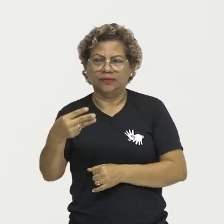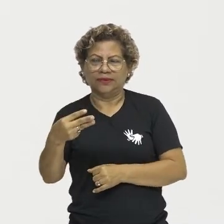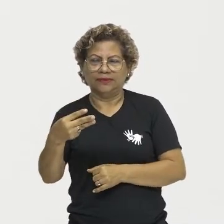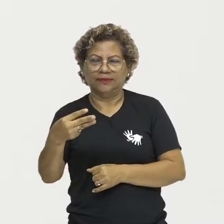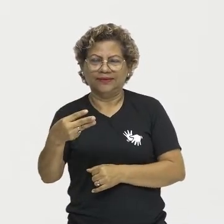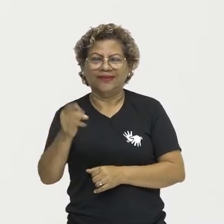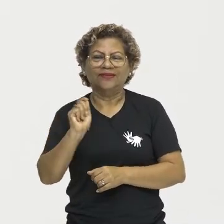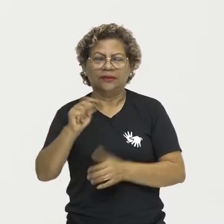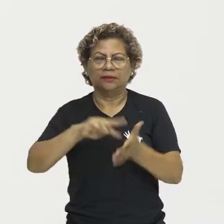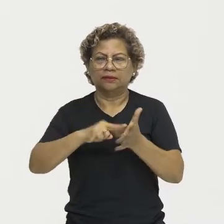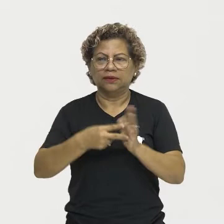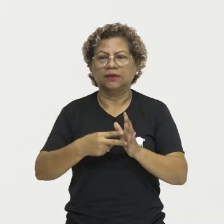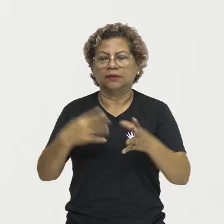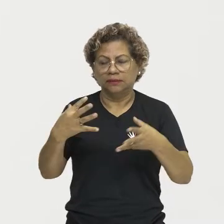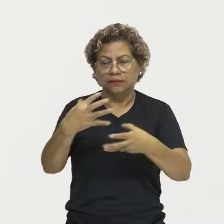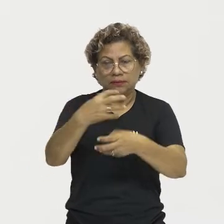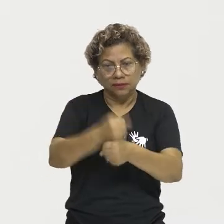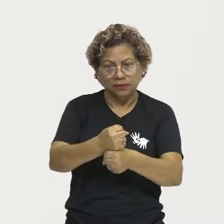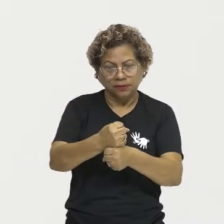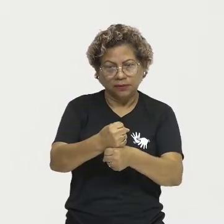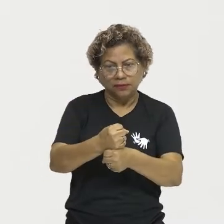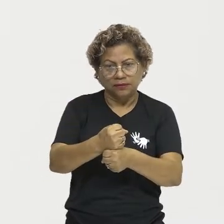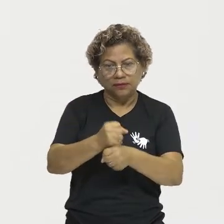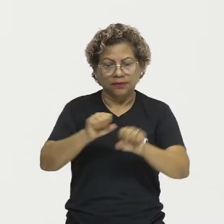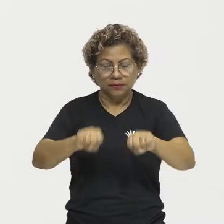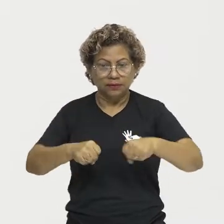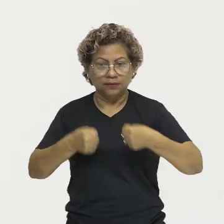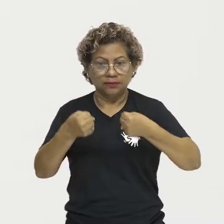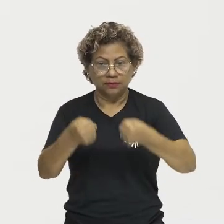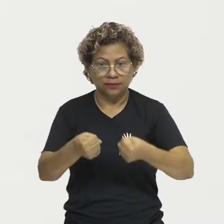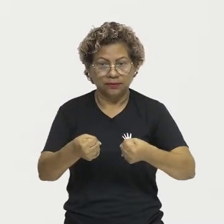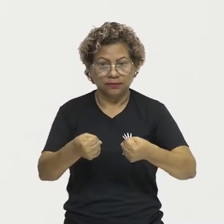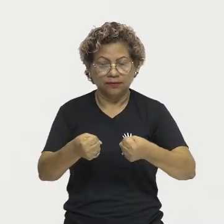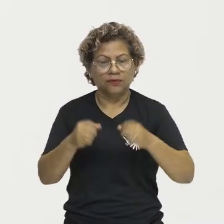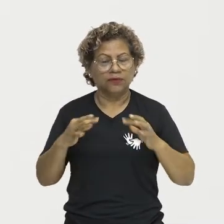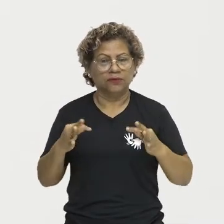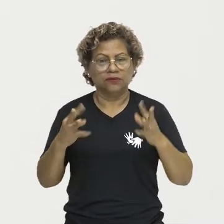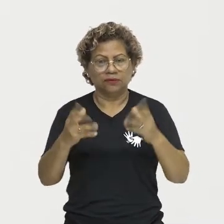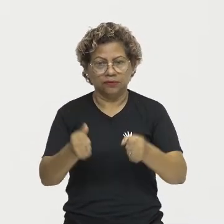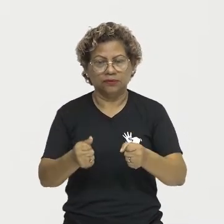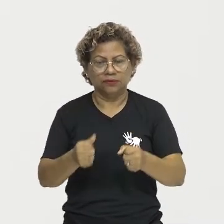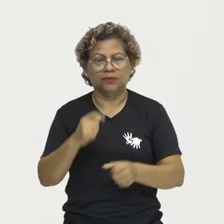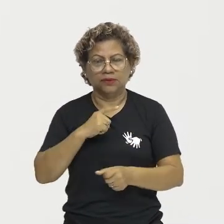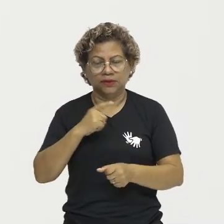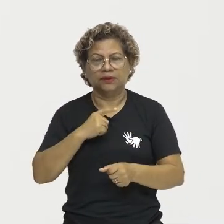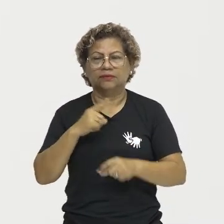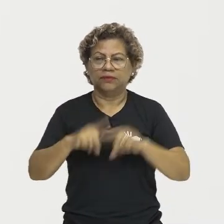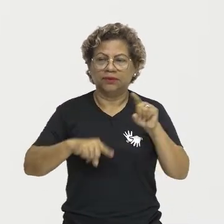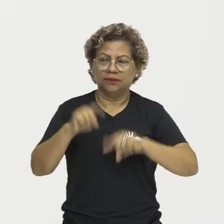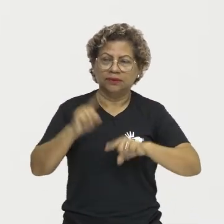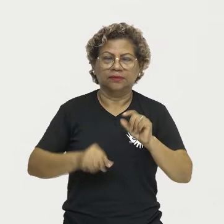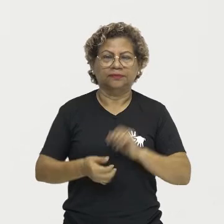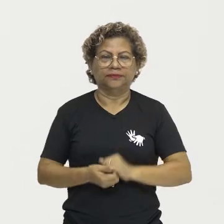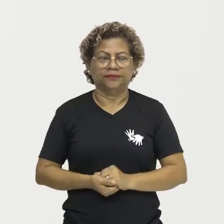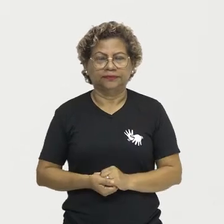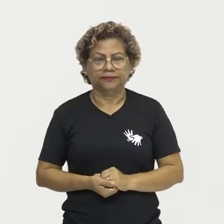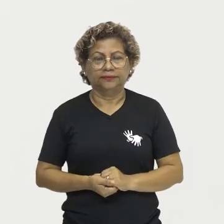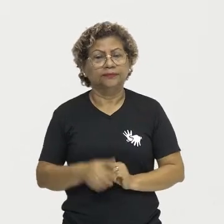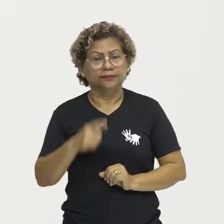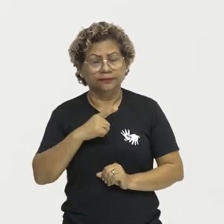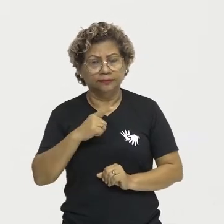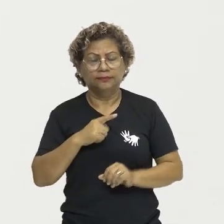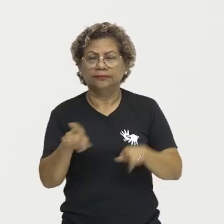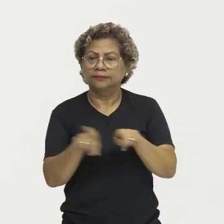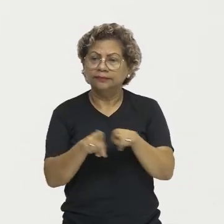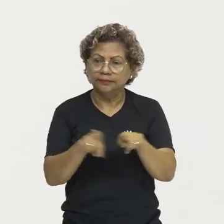somatório. A força resultante é o somatório de todas as forças que atuam no corpo. E aí tem casos para a gente calcular essa